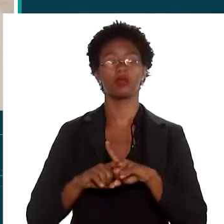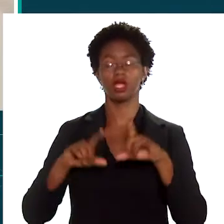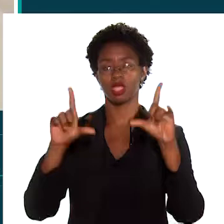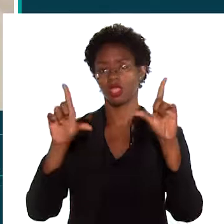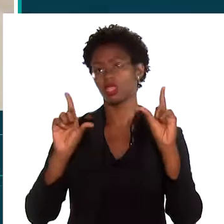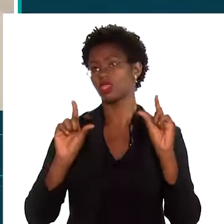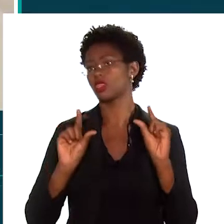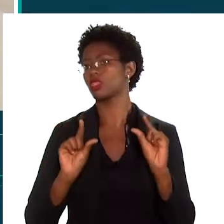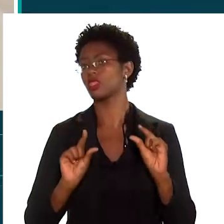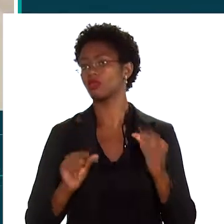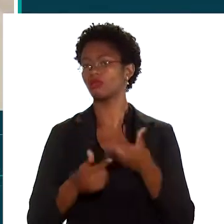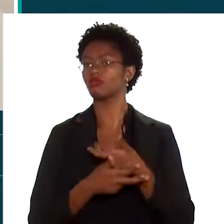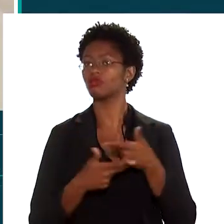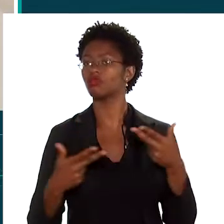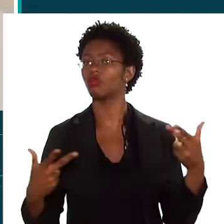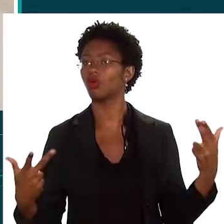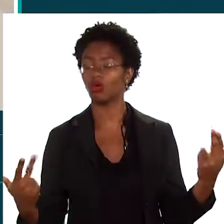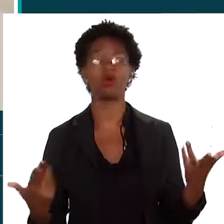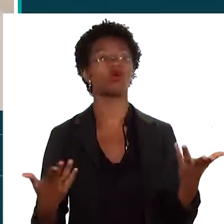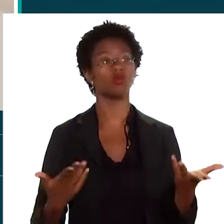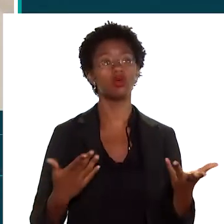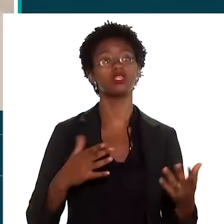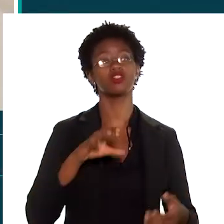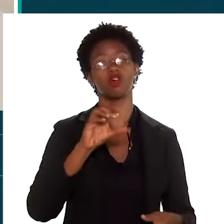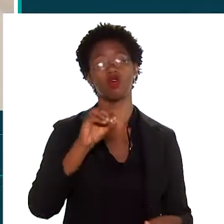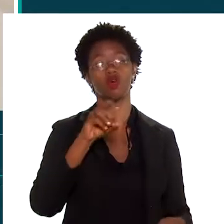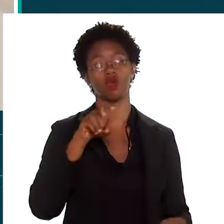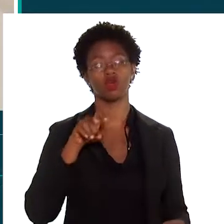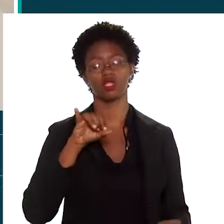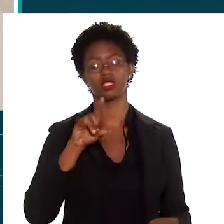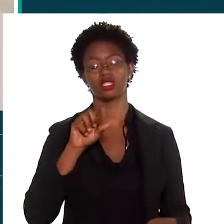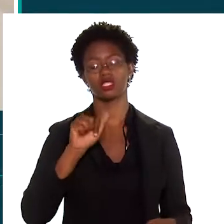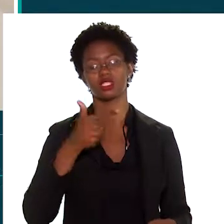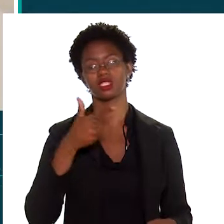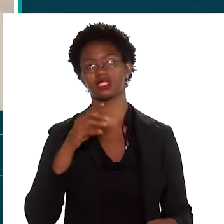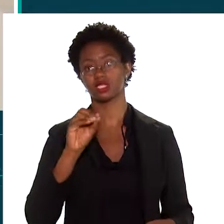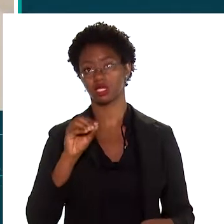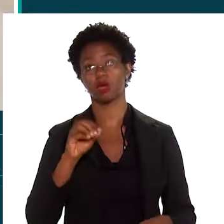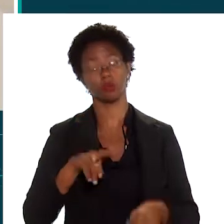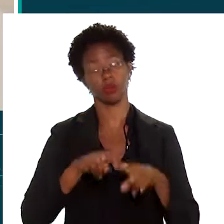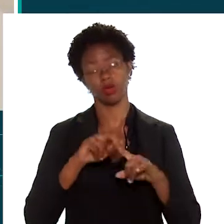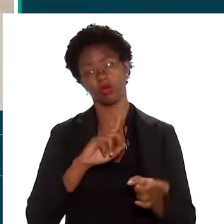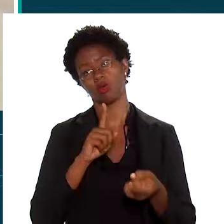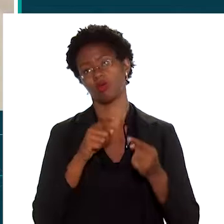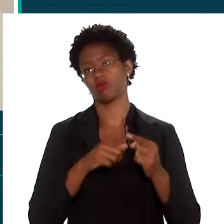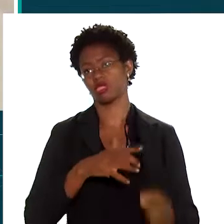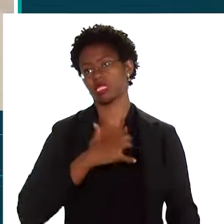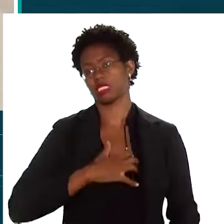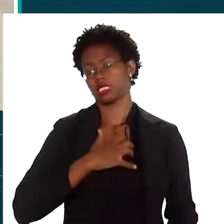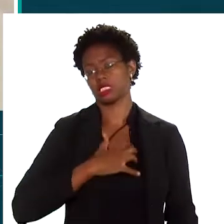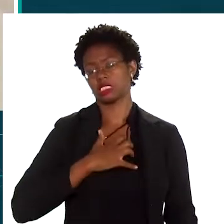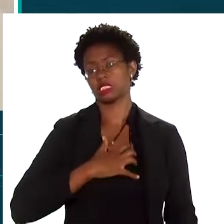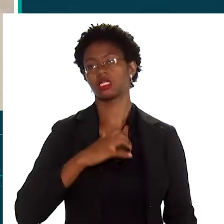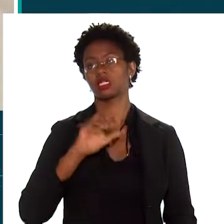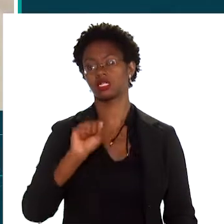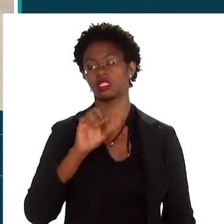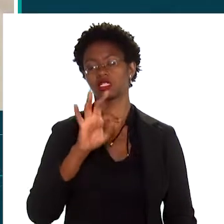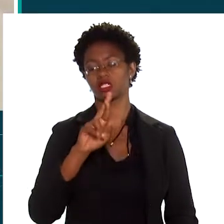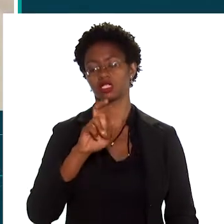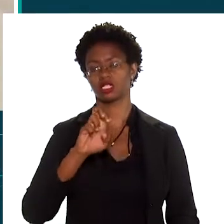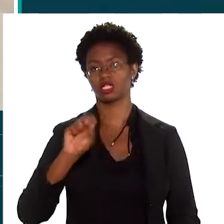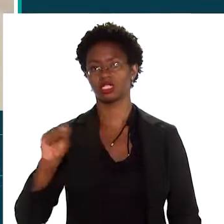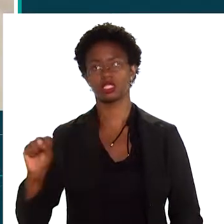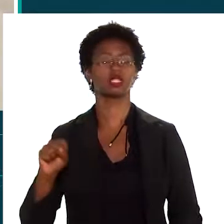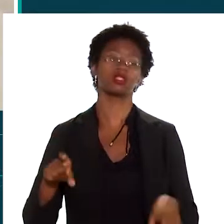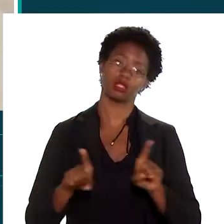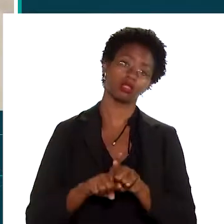fatores, redução de fatores que levam ao estresse oxidativo, e é bem diferente do estresse emocional. O estresse